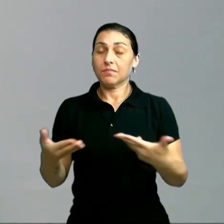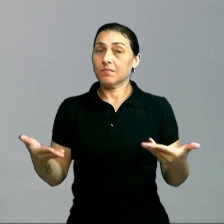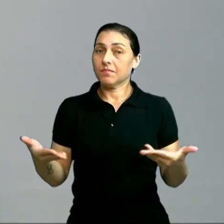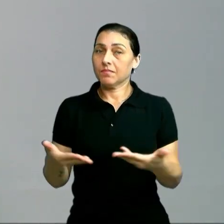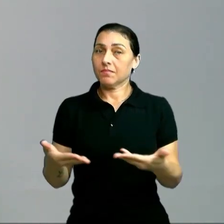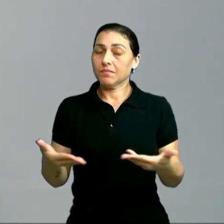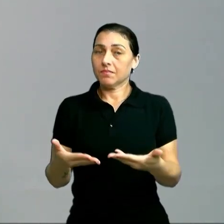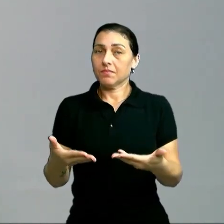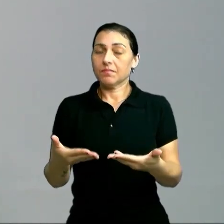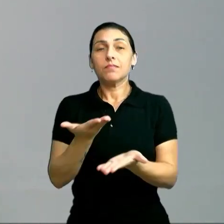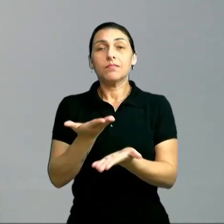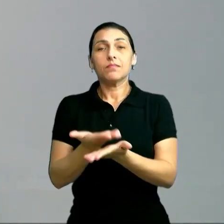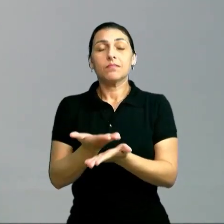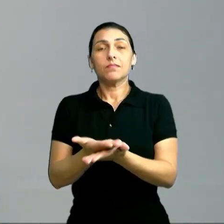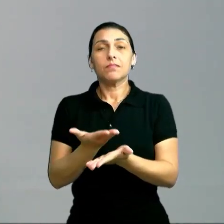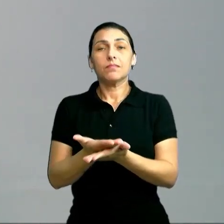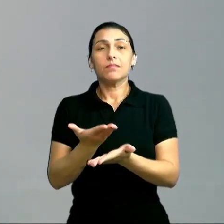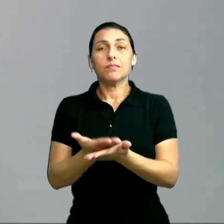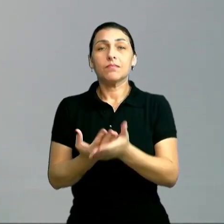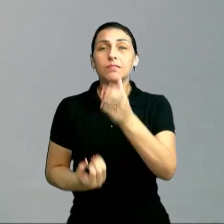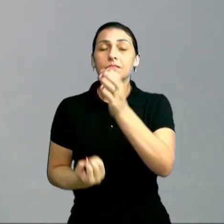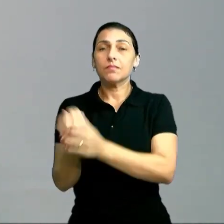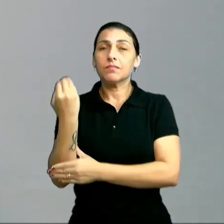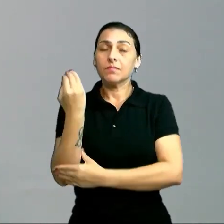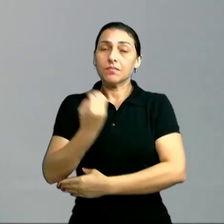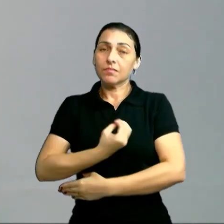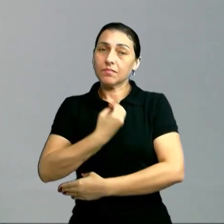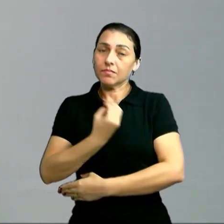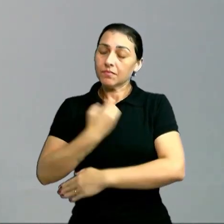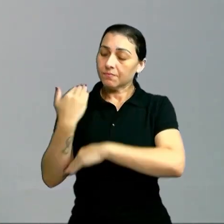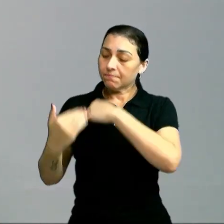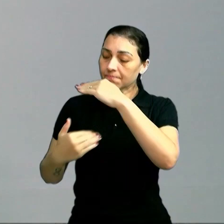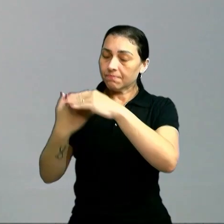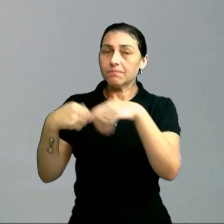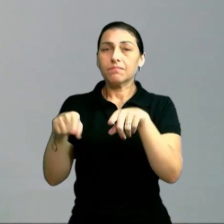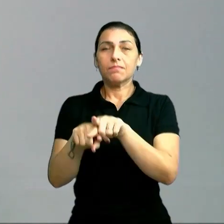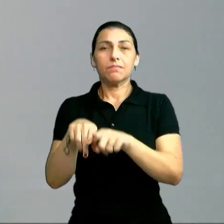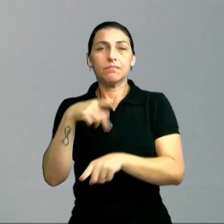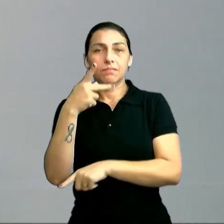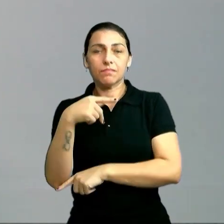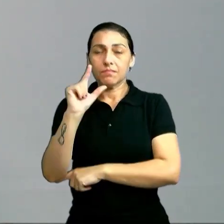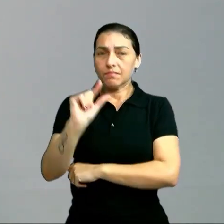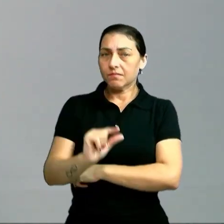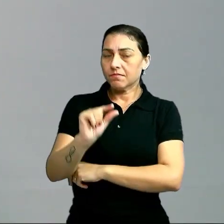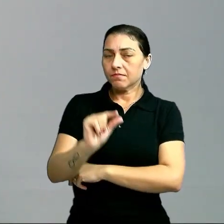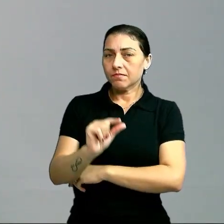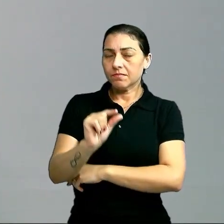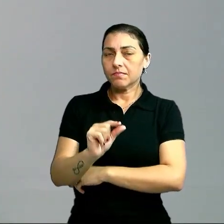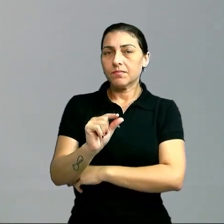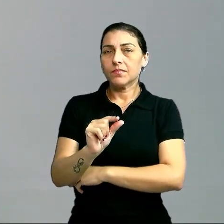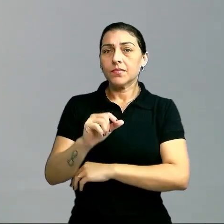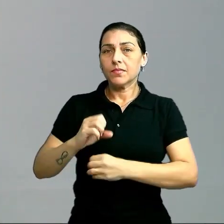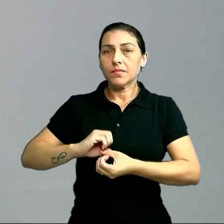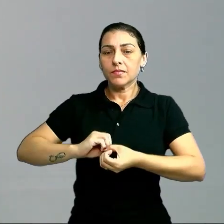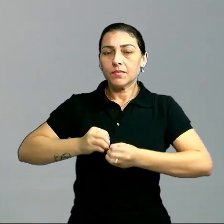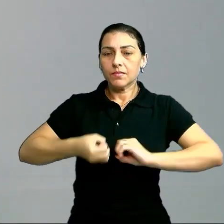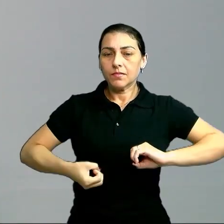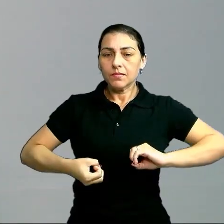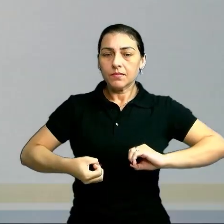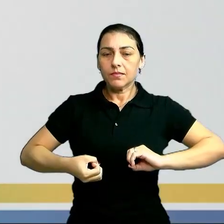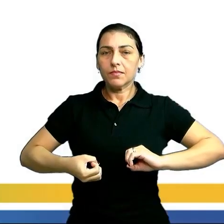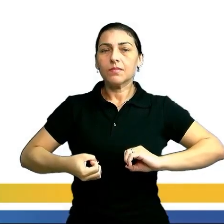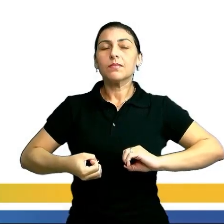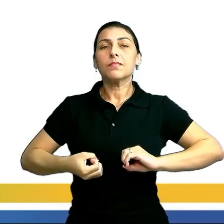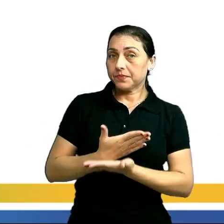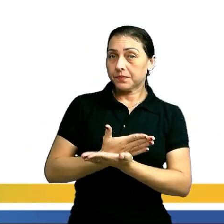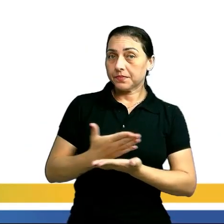Hoje a nossa aula será sobre origem da vida e aí nós também falaremos um pouquinho sobre a bioquímica, ok?